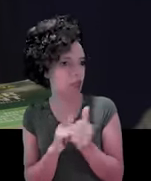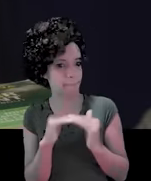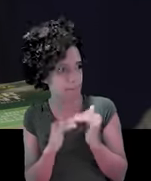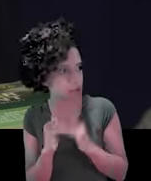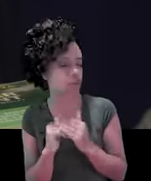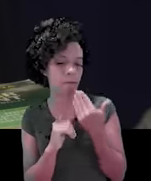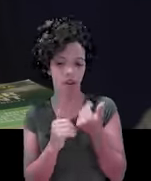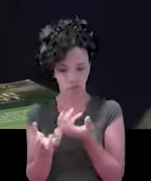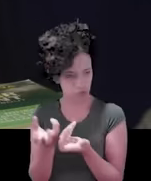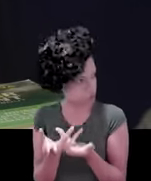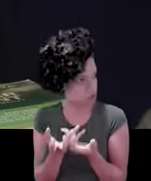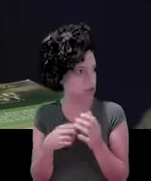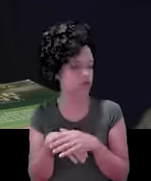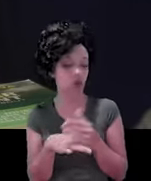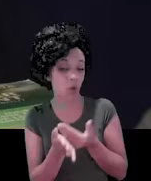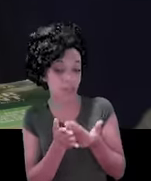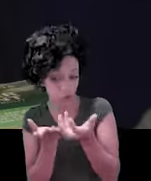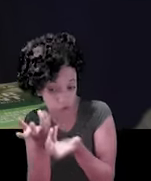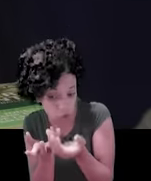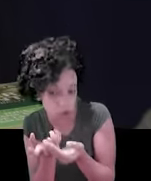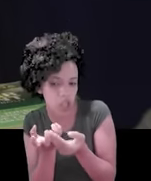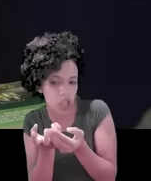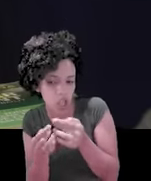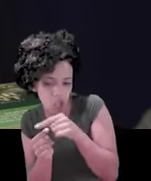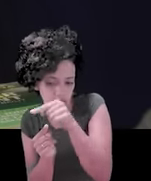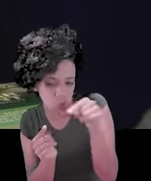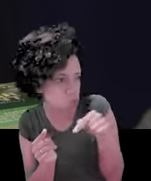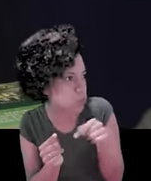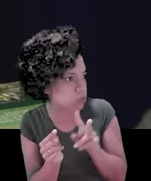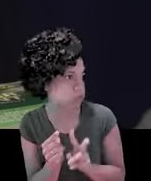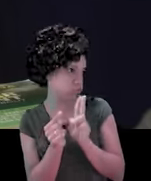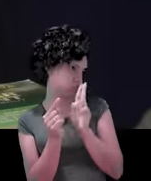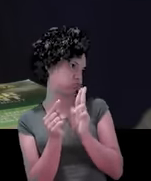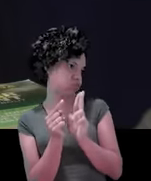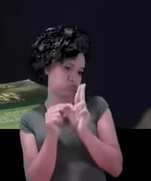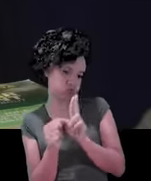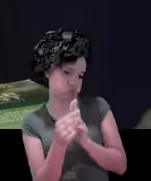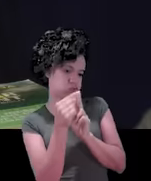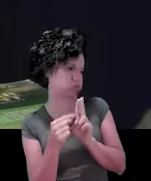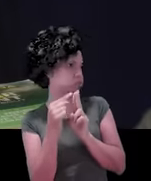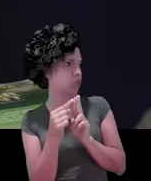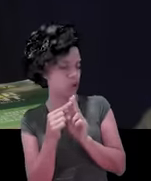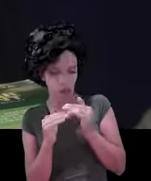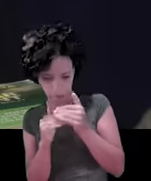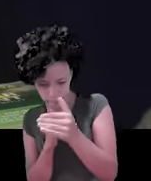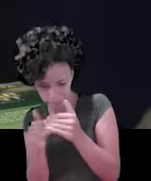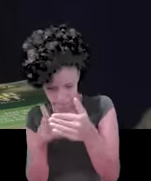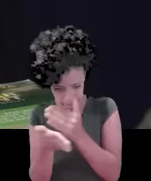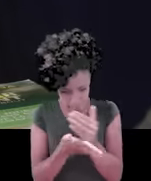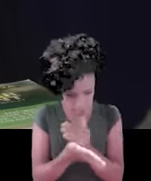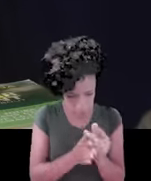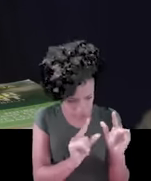técnica melhor de fazer fogueira né eu comecei a fazer a fogueirinha um E aí eu já vou tá abaixo o que eu achava de Lenny maior embaixo